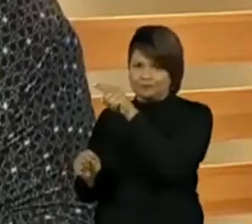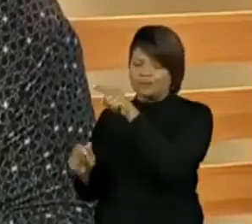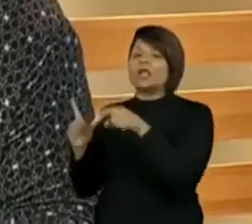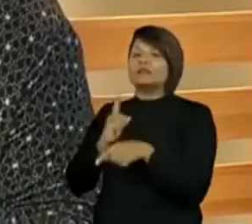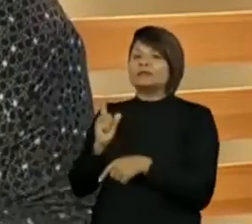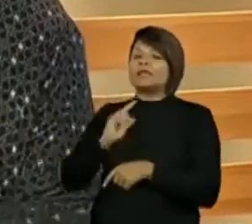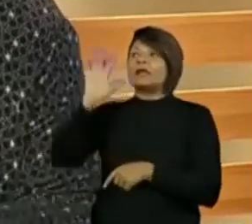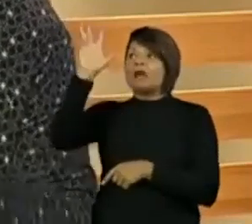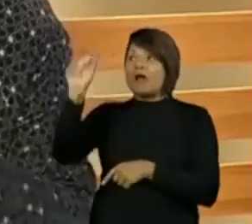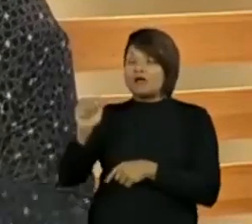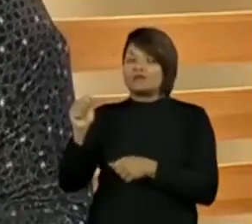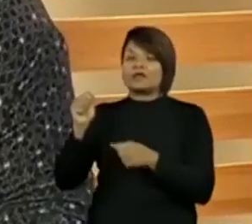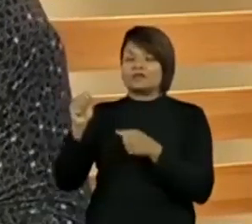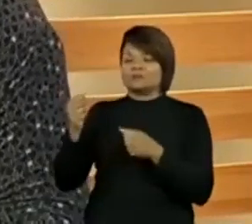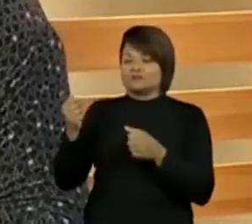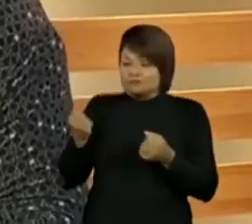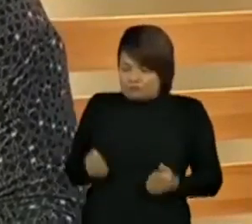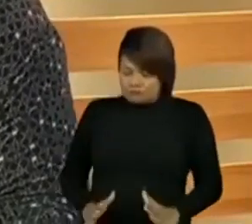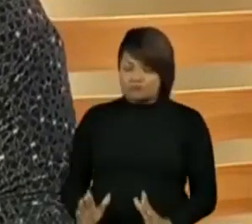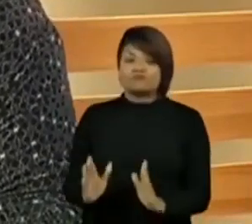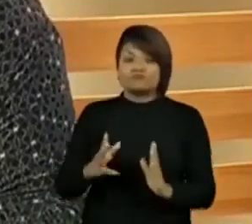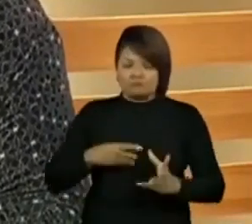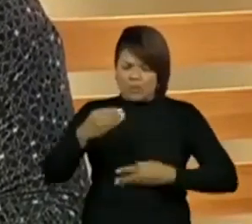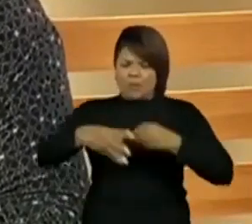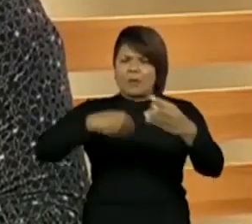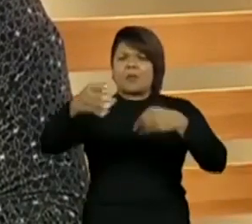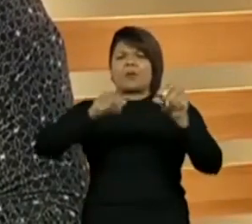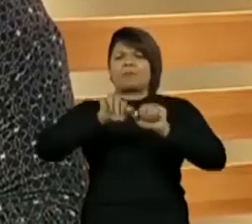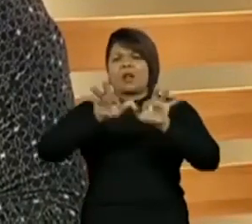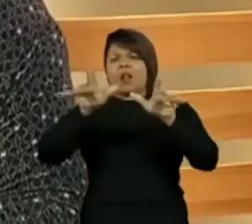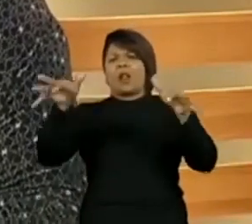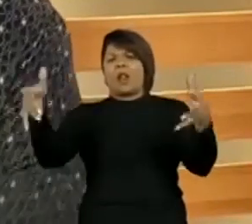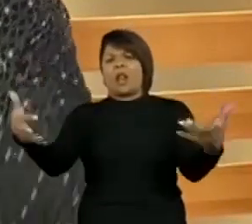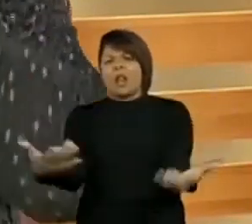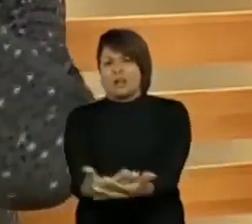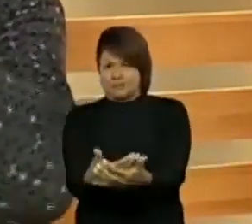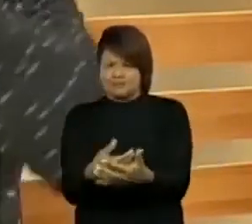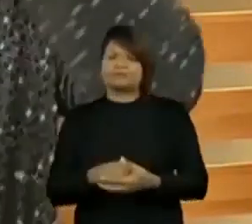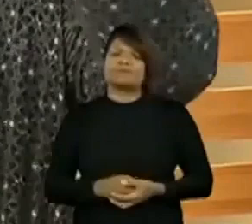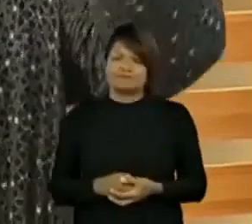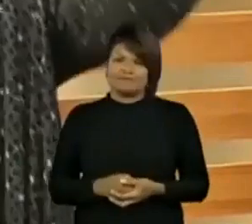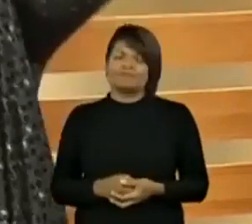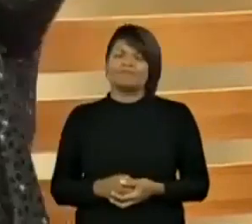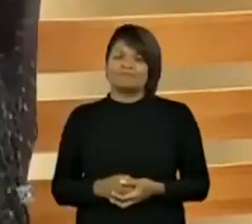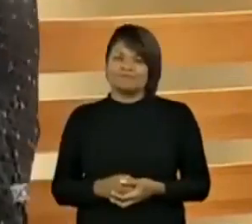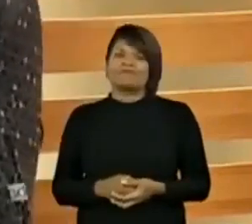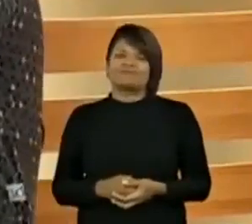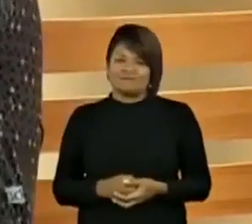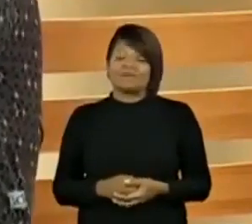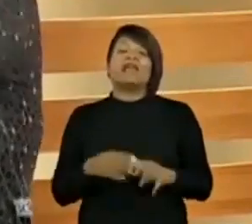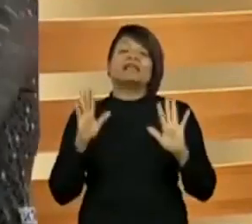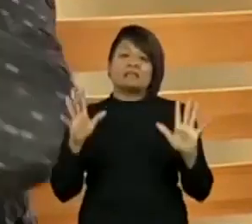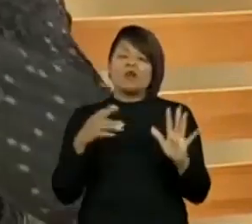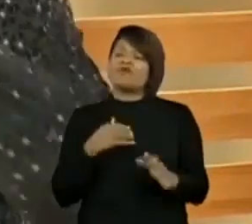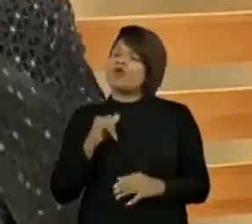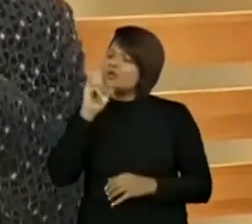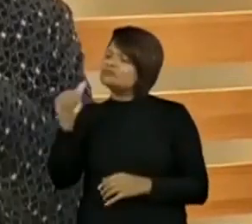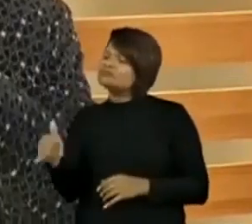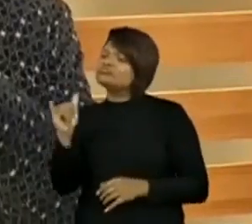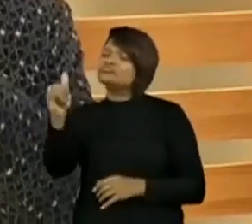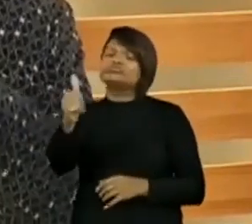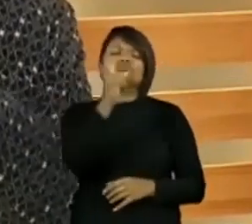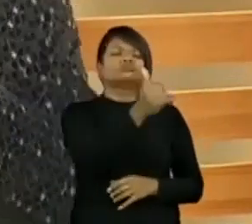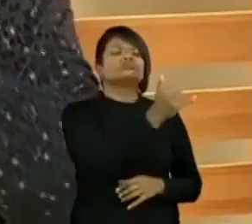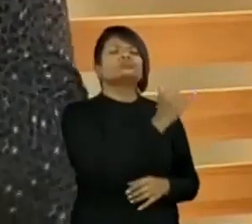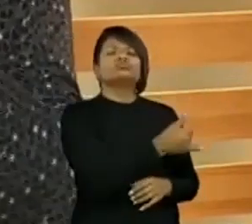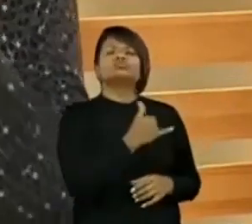continente originário de onde todos nós viemos. Que ela foi sendo contada em vários